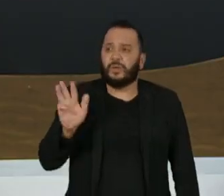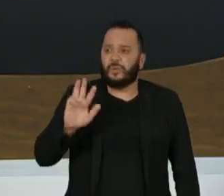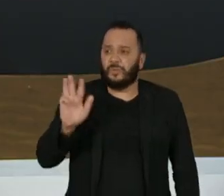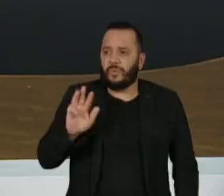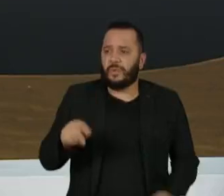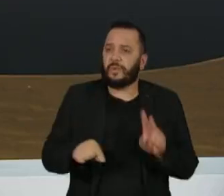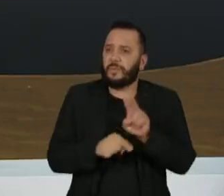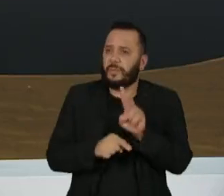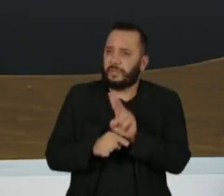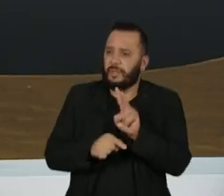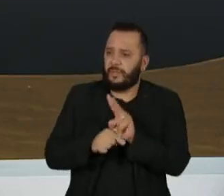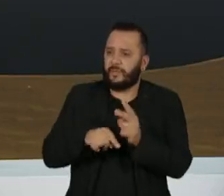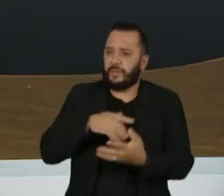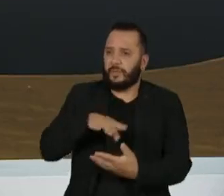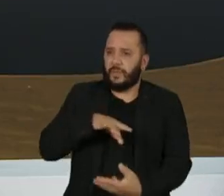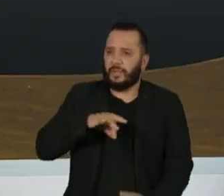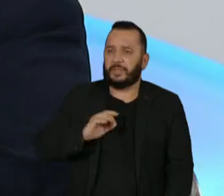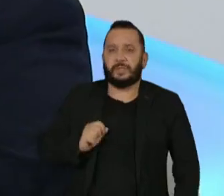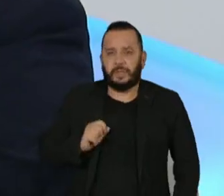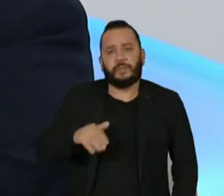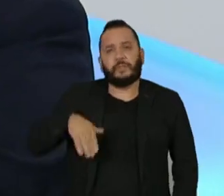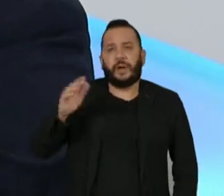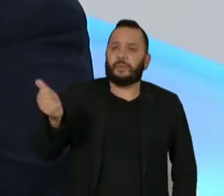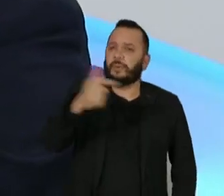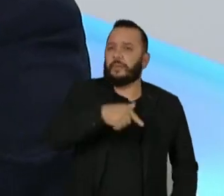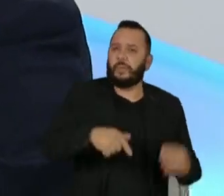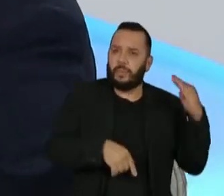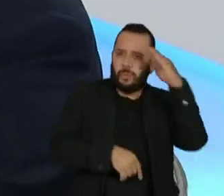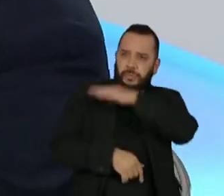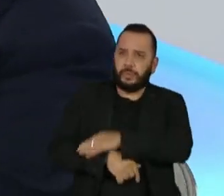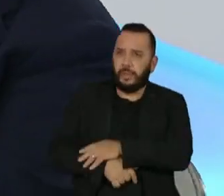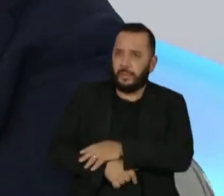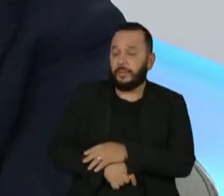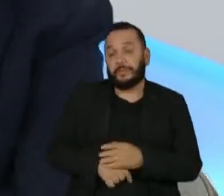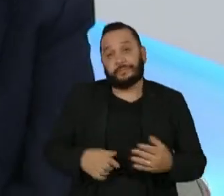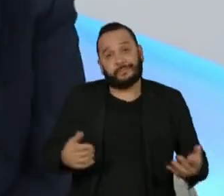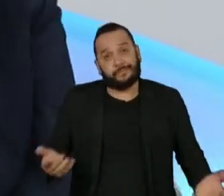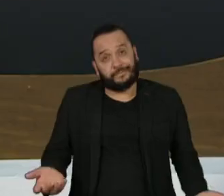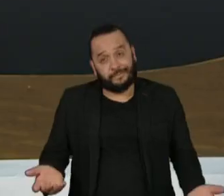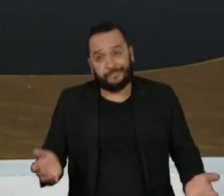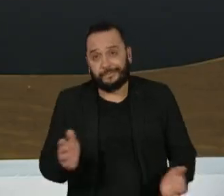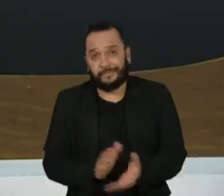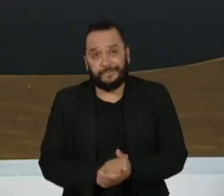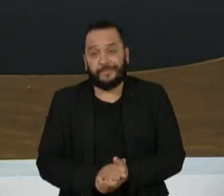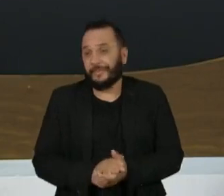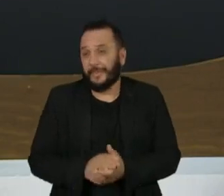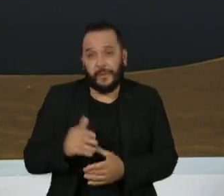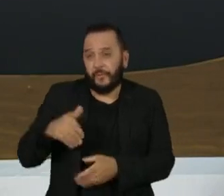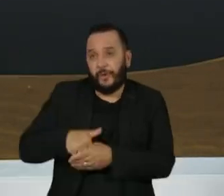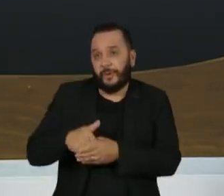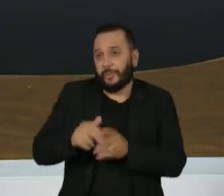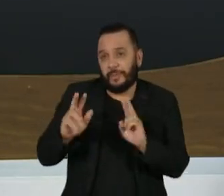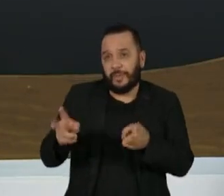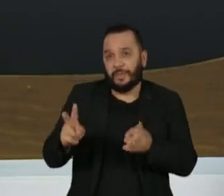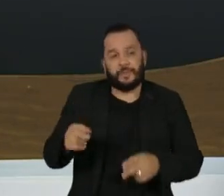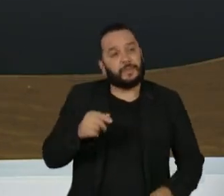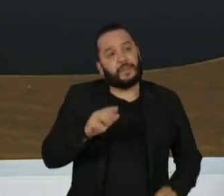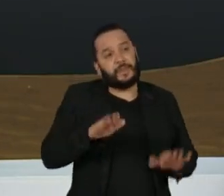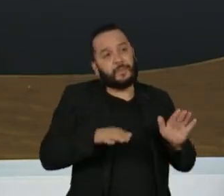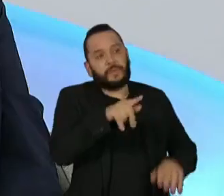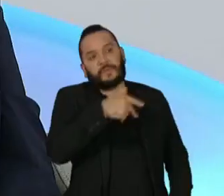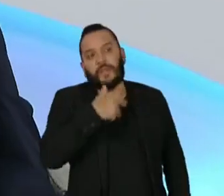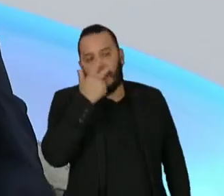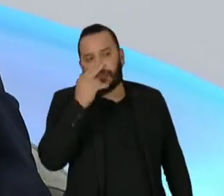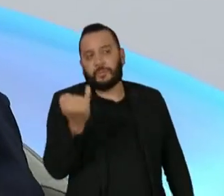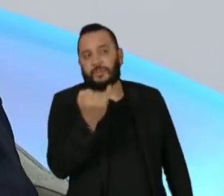melhor a democracia do que o Bolsonaro? Seria quase que eu declarar meu voto. Ué, depende do quão importante o senhor acha essa questão. Não, essa